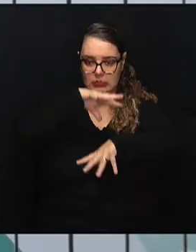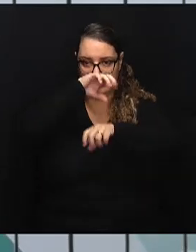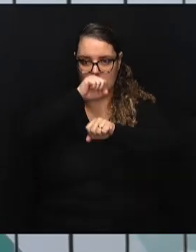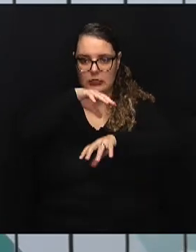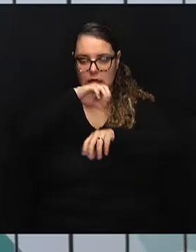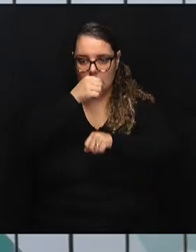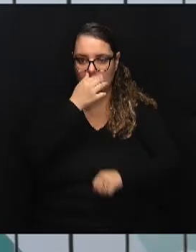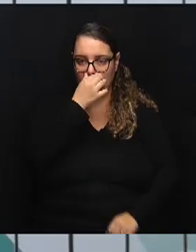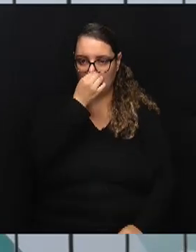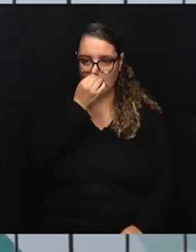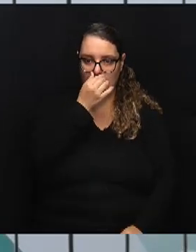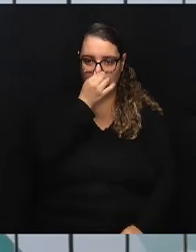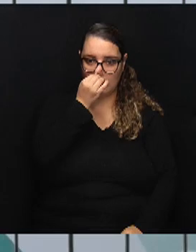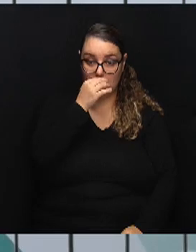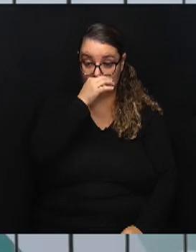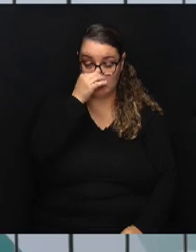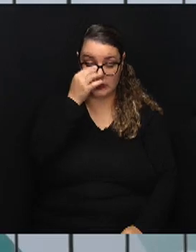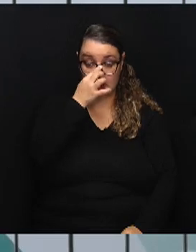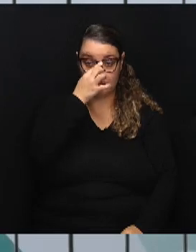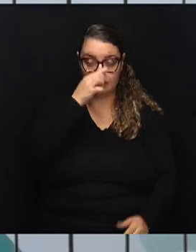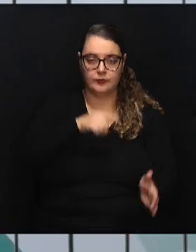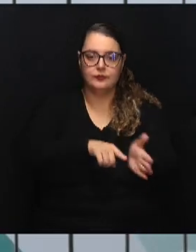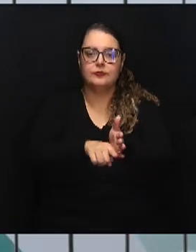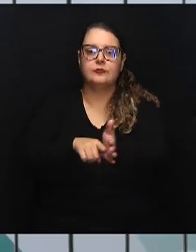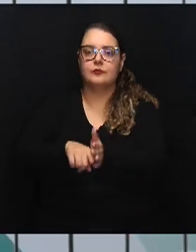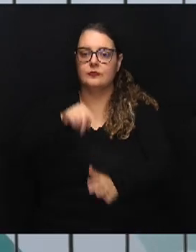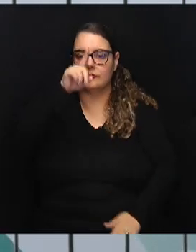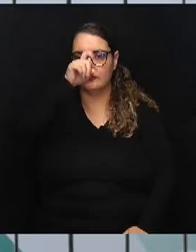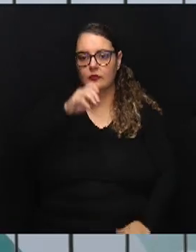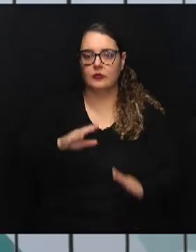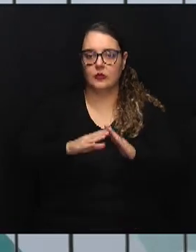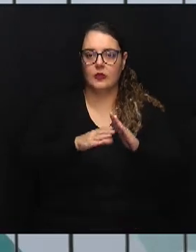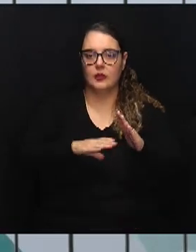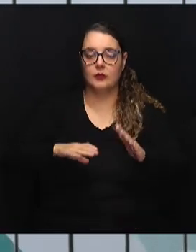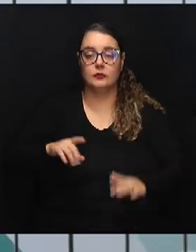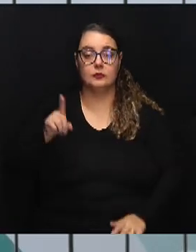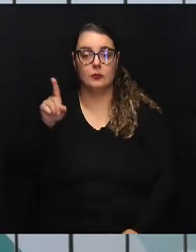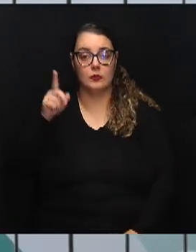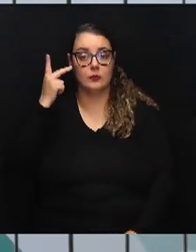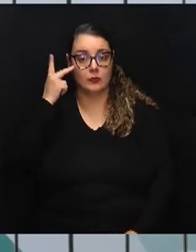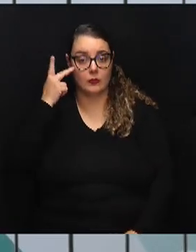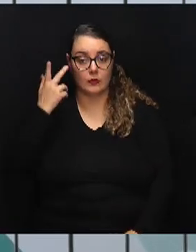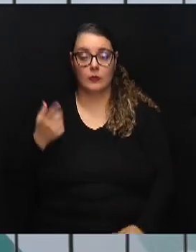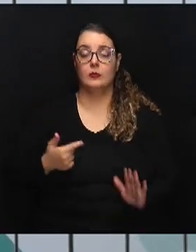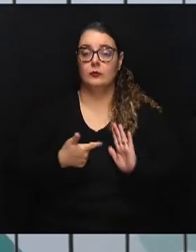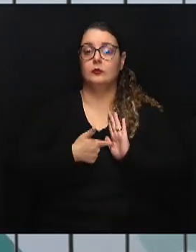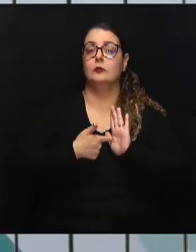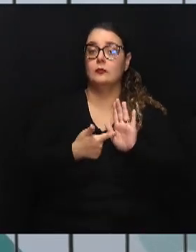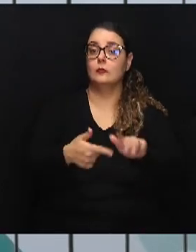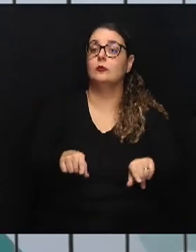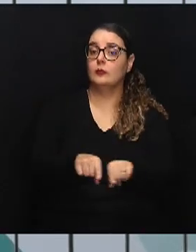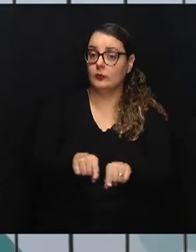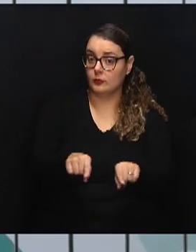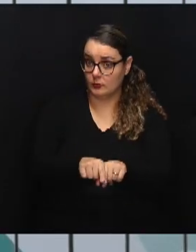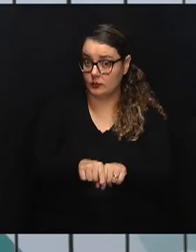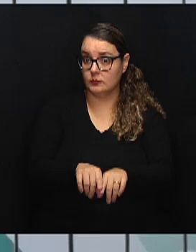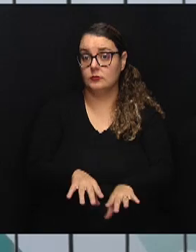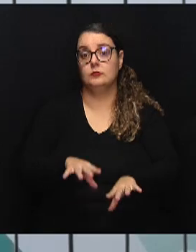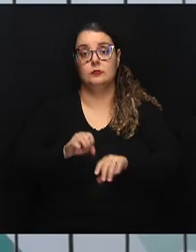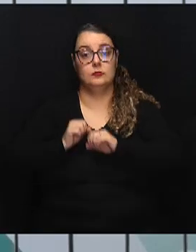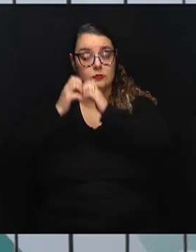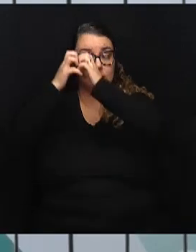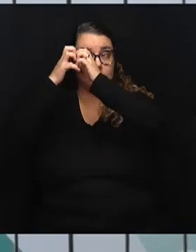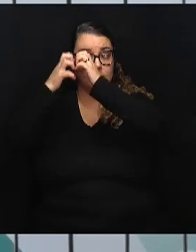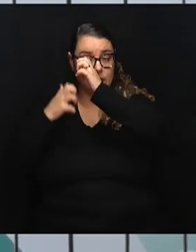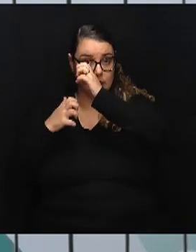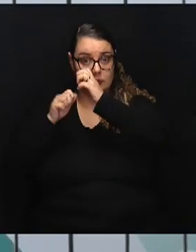respiratórias. Uma pesquisa realizada pelo Hospital das Clínicas de São Paulo apontou também que os casos de AVC,